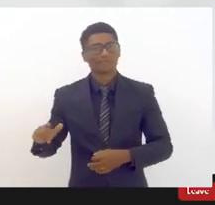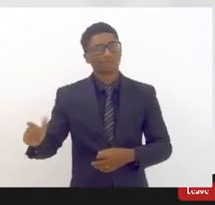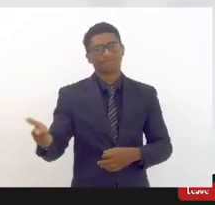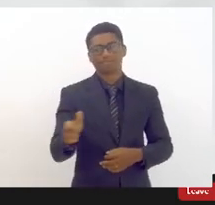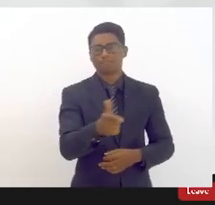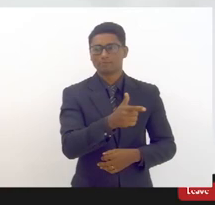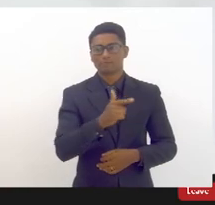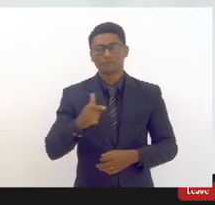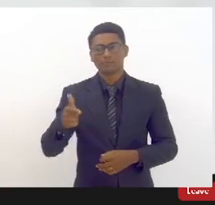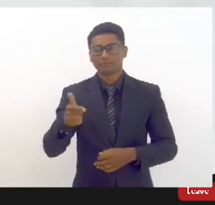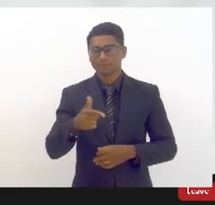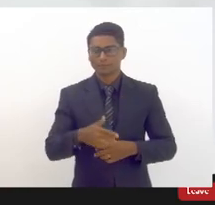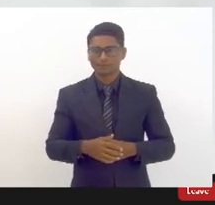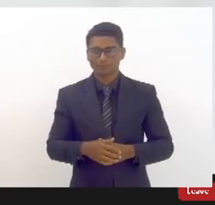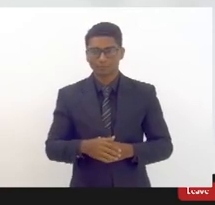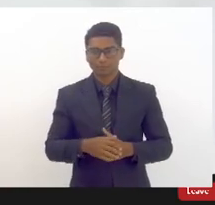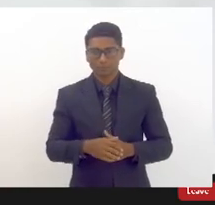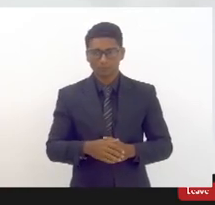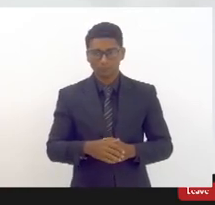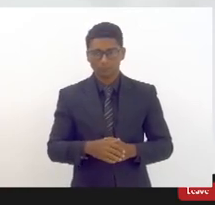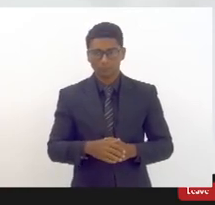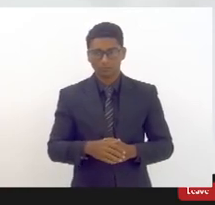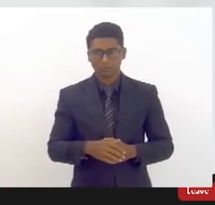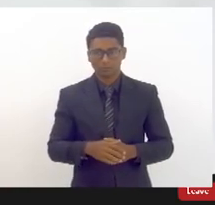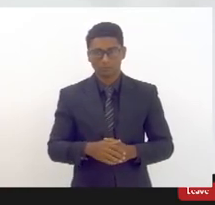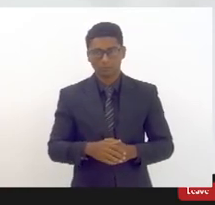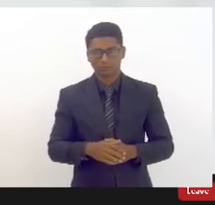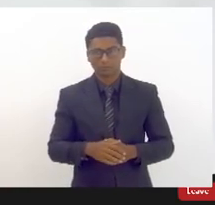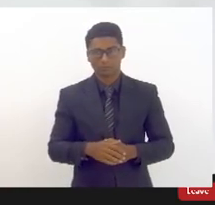semana sobre a evolução.